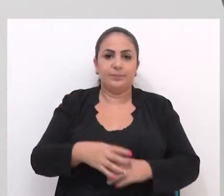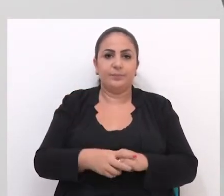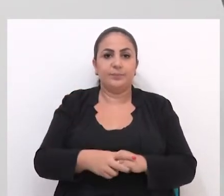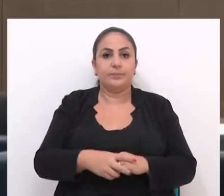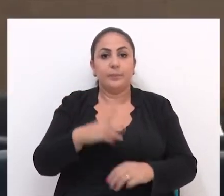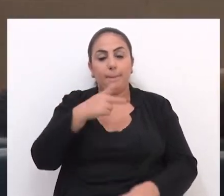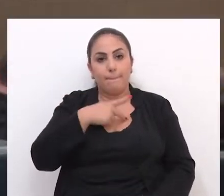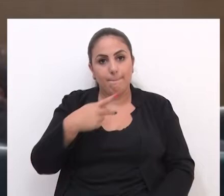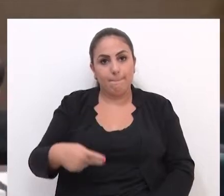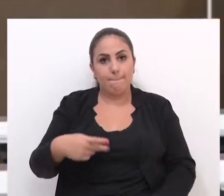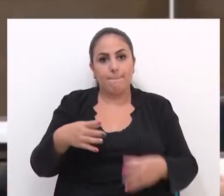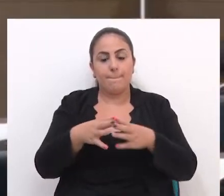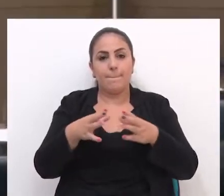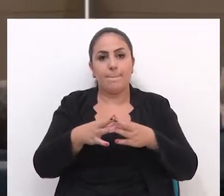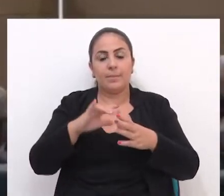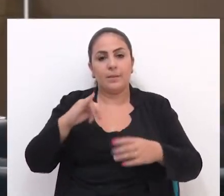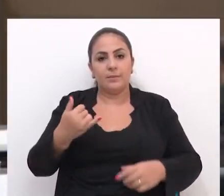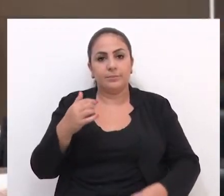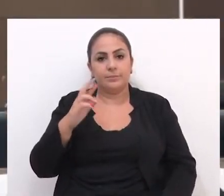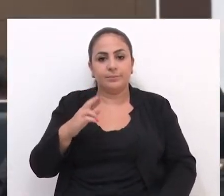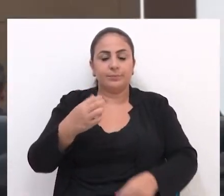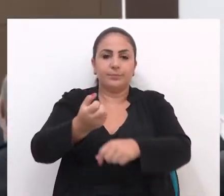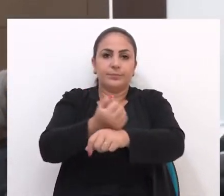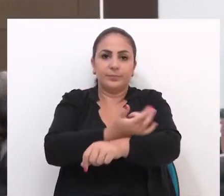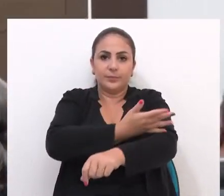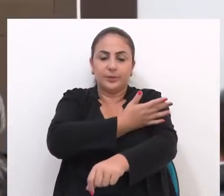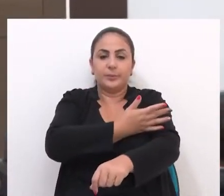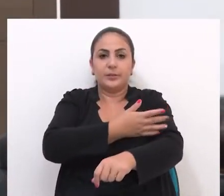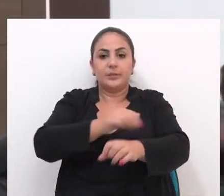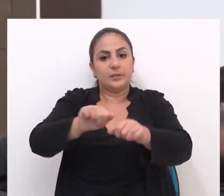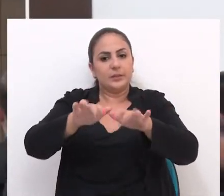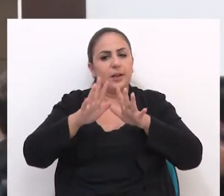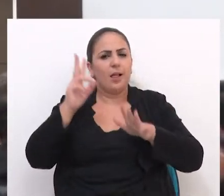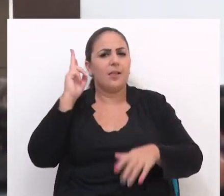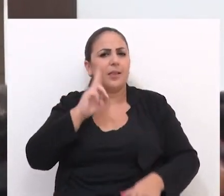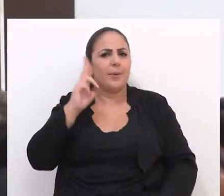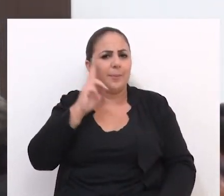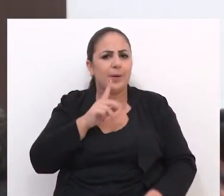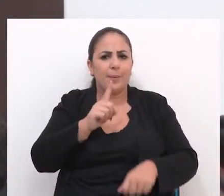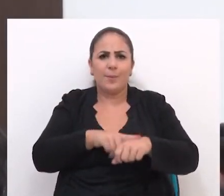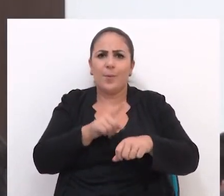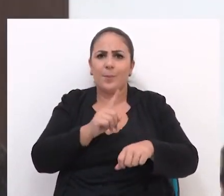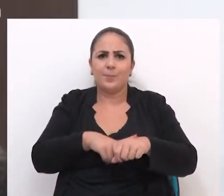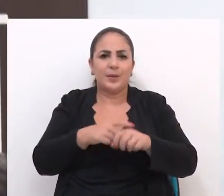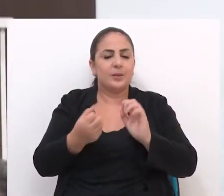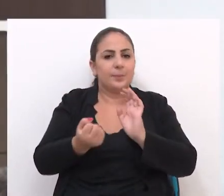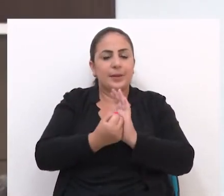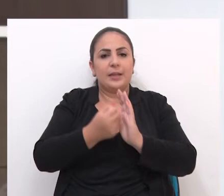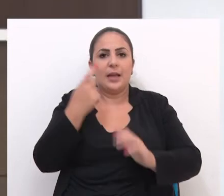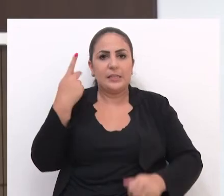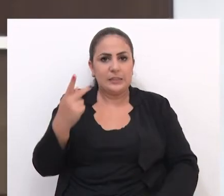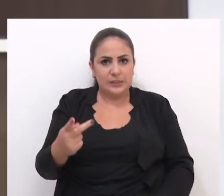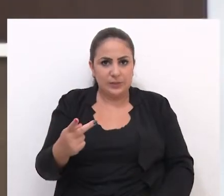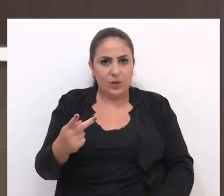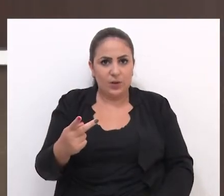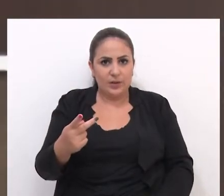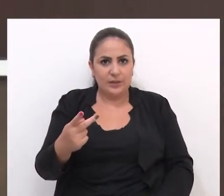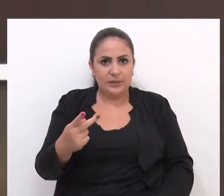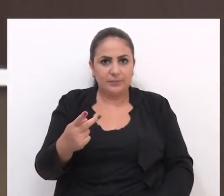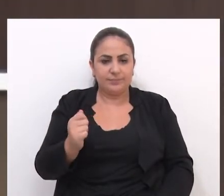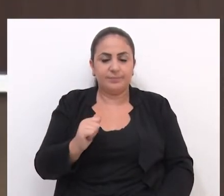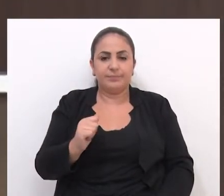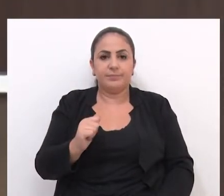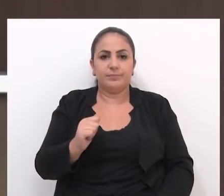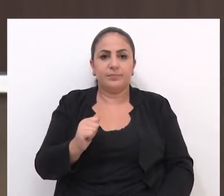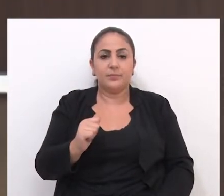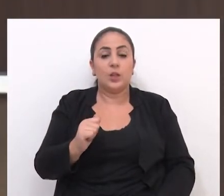Passo Fundo. O presidente do Grupo JR se emocionou na tribuna ao lembrar momentos que marcaram a história do